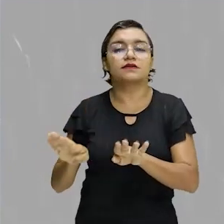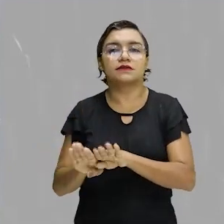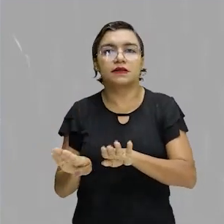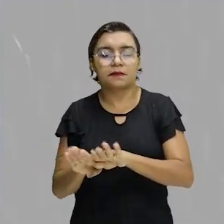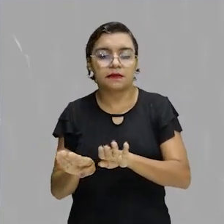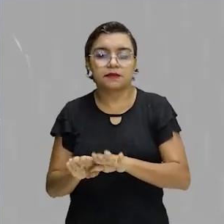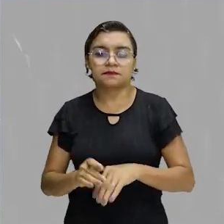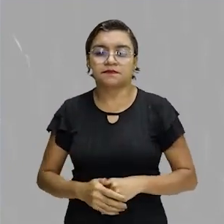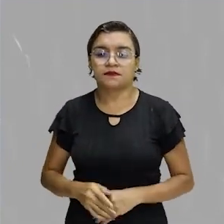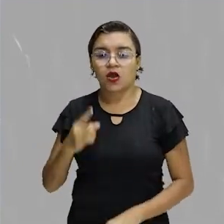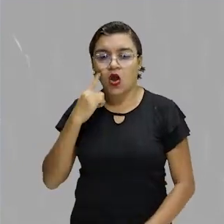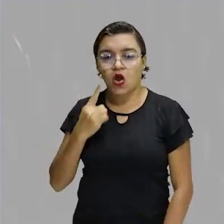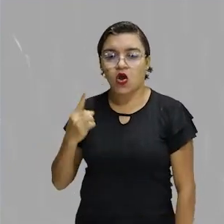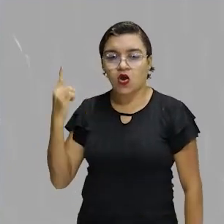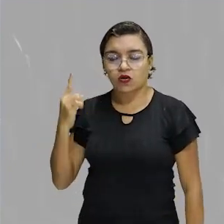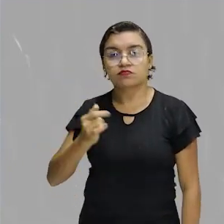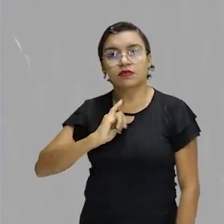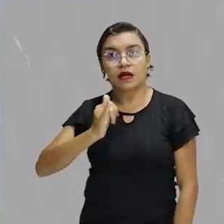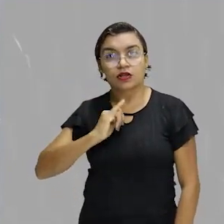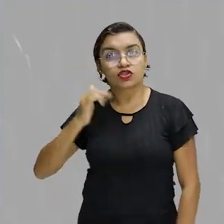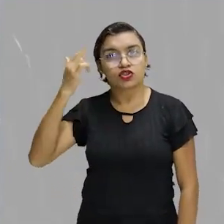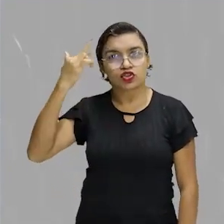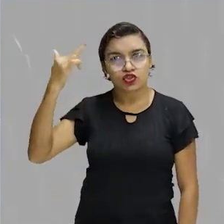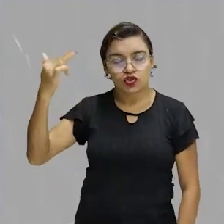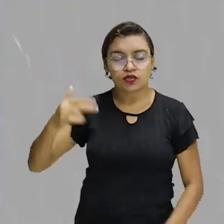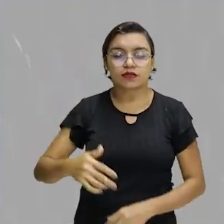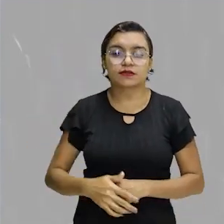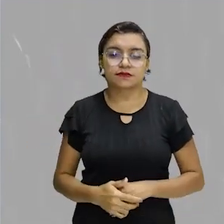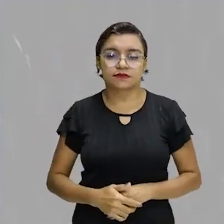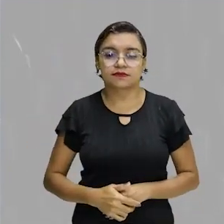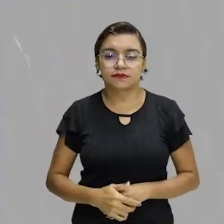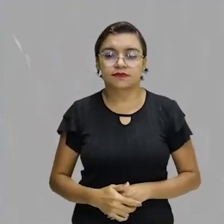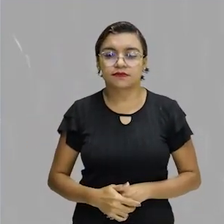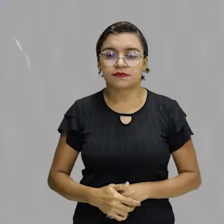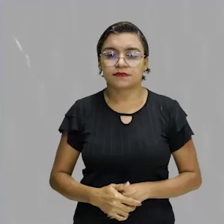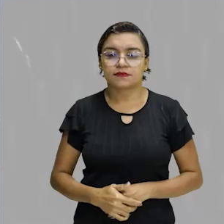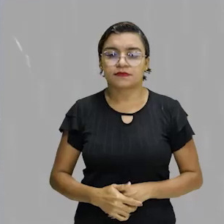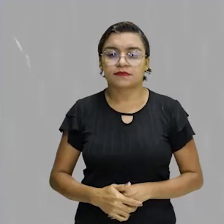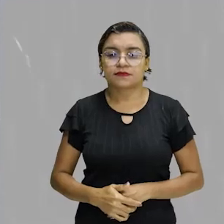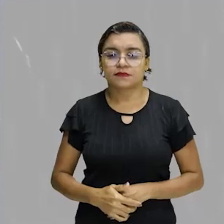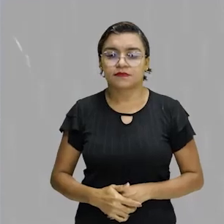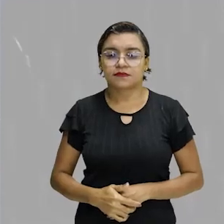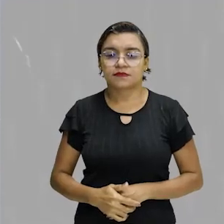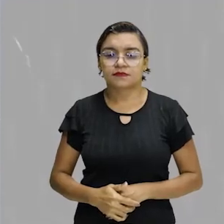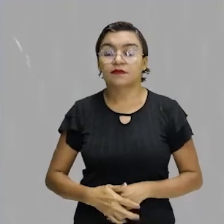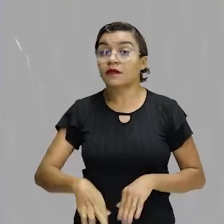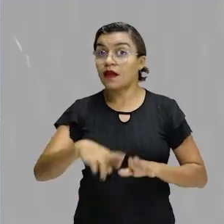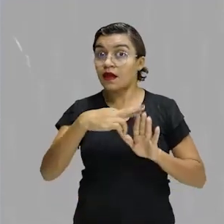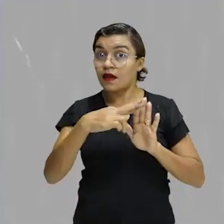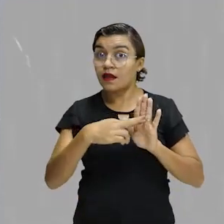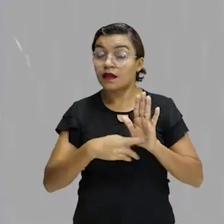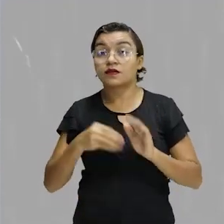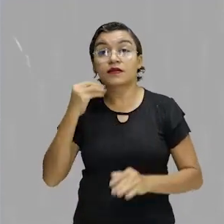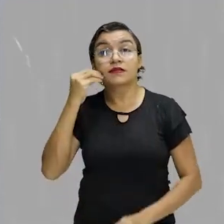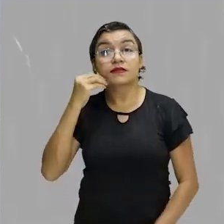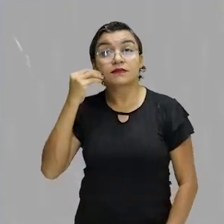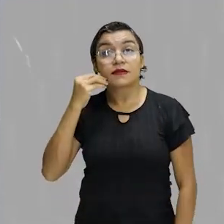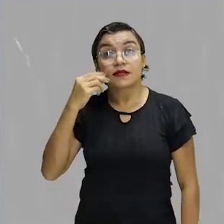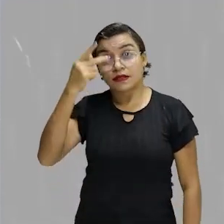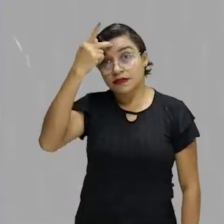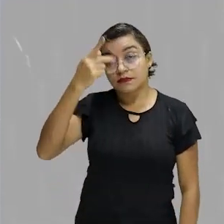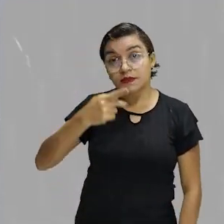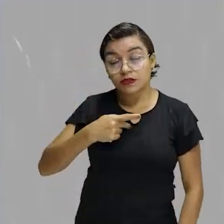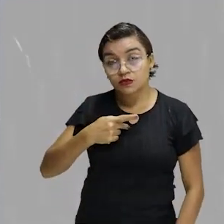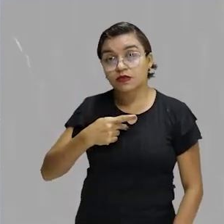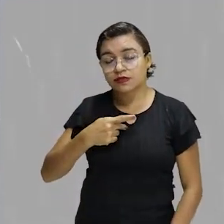historical narratives são as narrativas históricas, personal experience reports são relatórios de experiências pessoais,